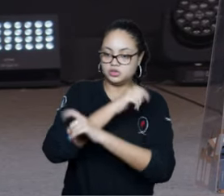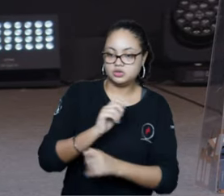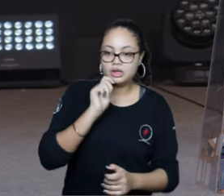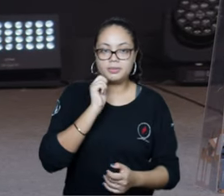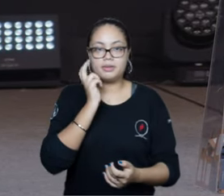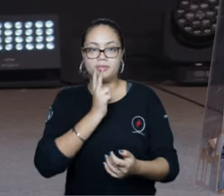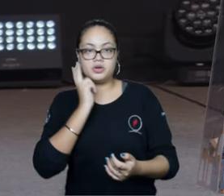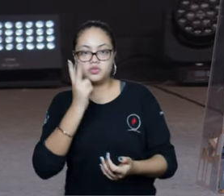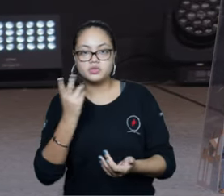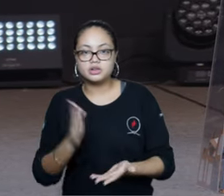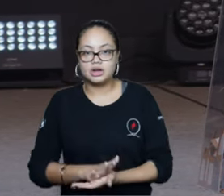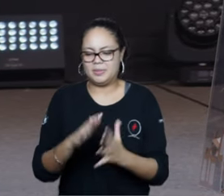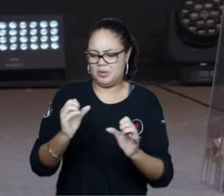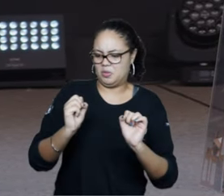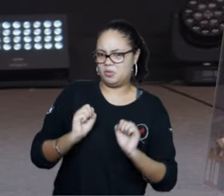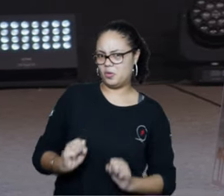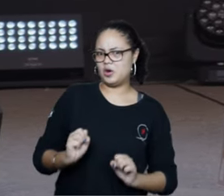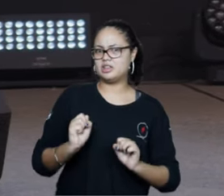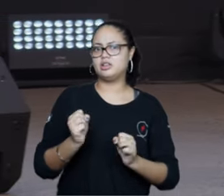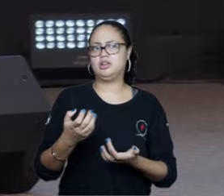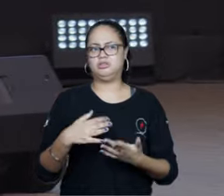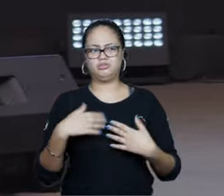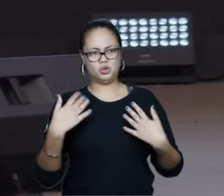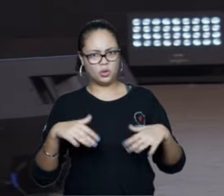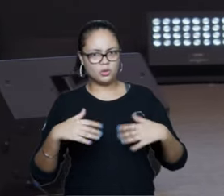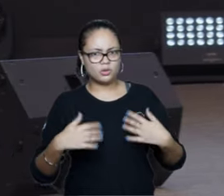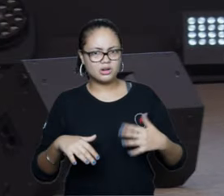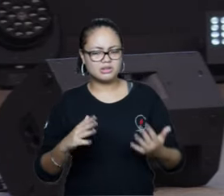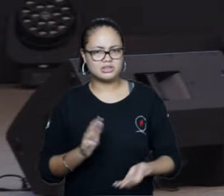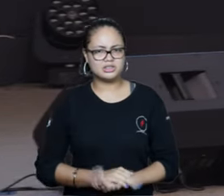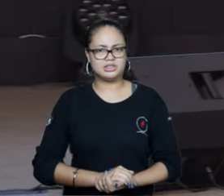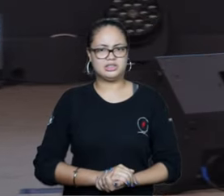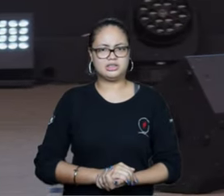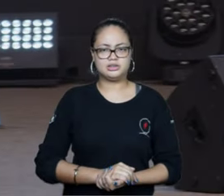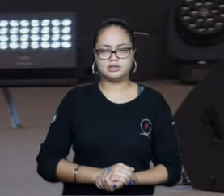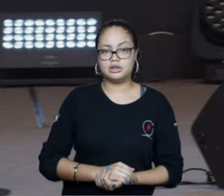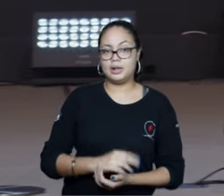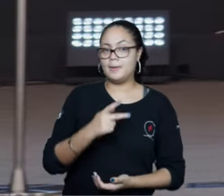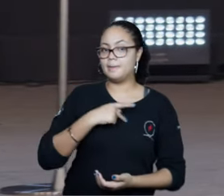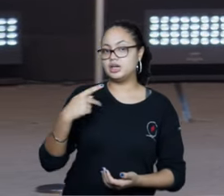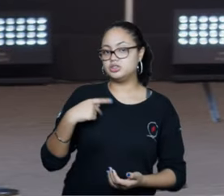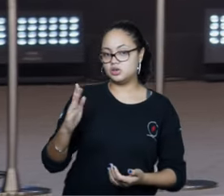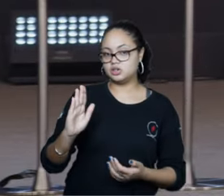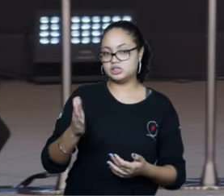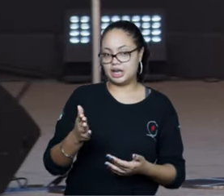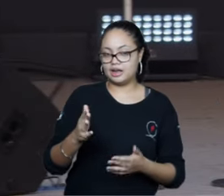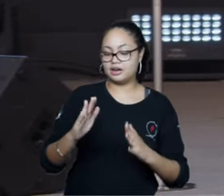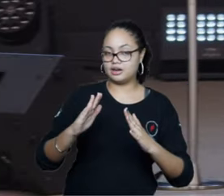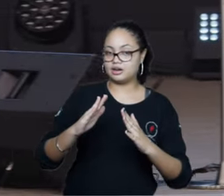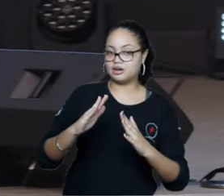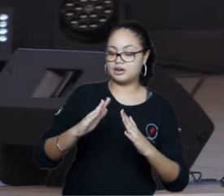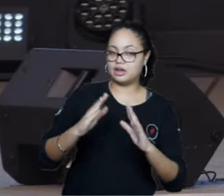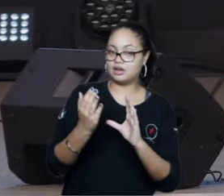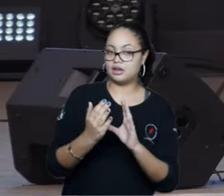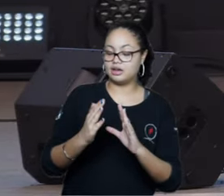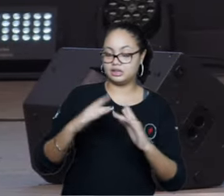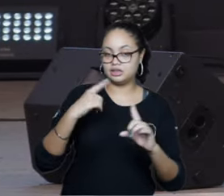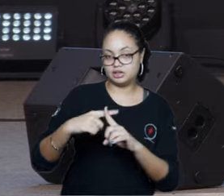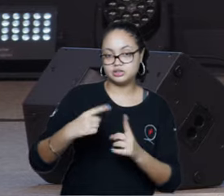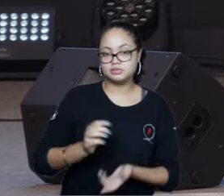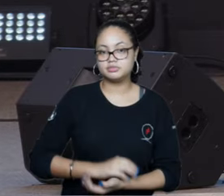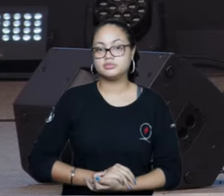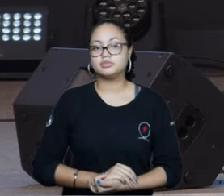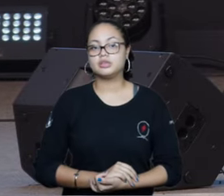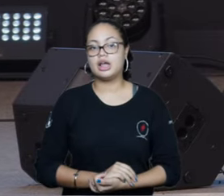o vinho falei rapaz é muito poder rapaz eu ficava impressionando já era Pastor aqui aí um dia a mulher dele